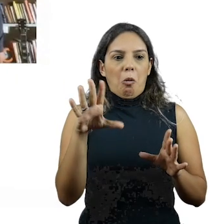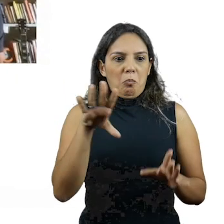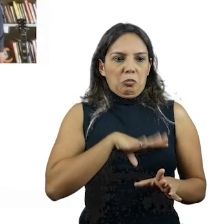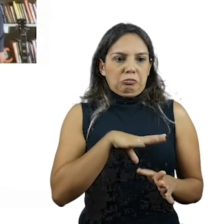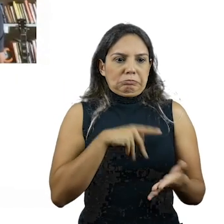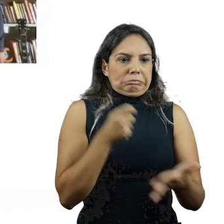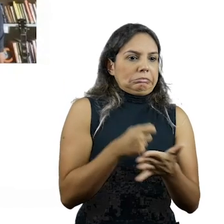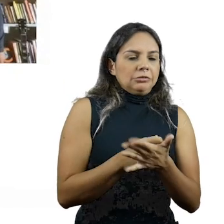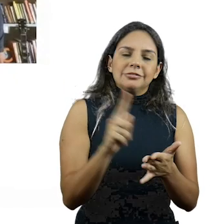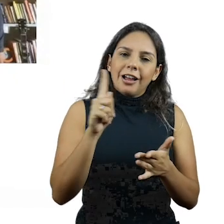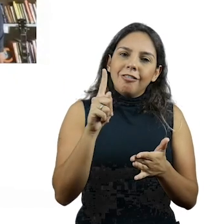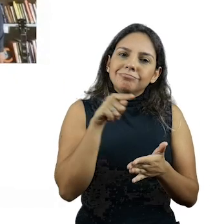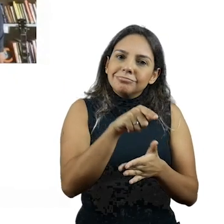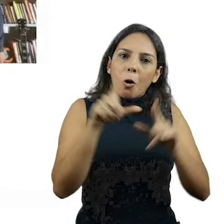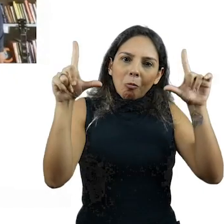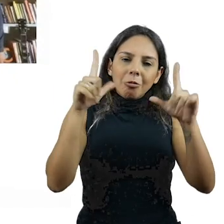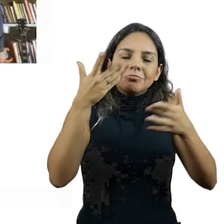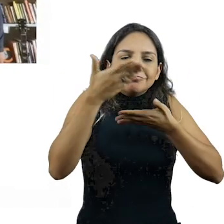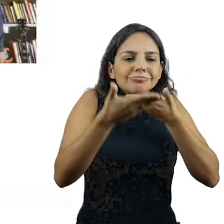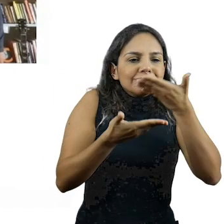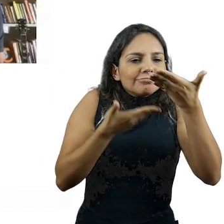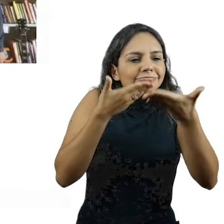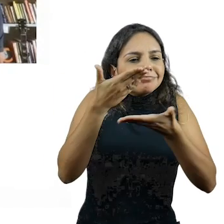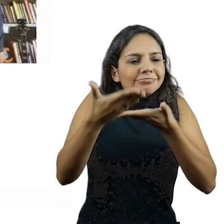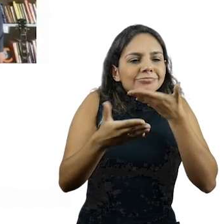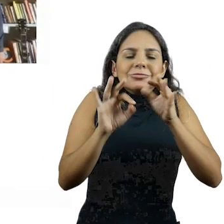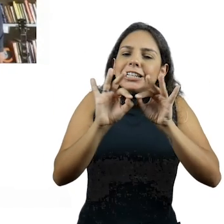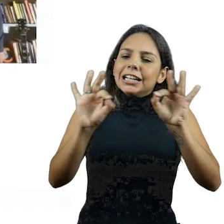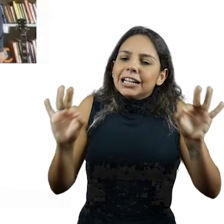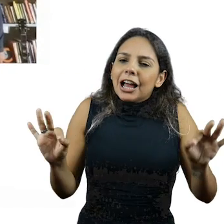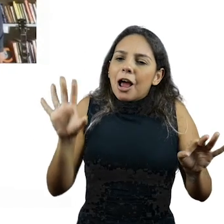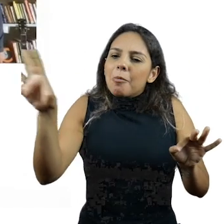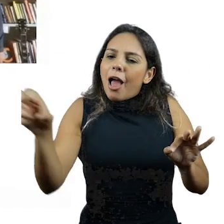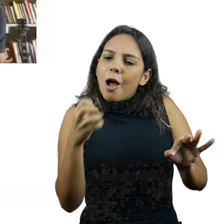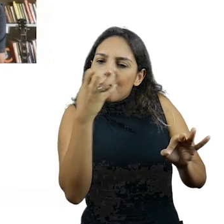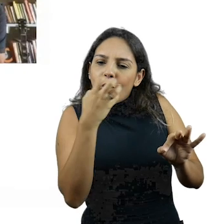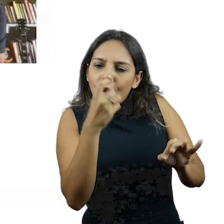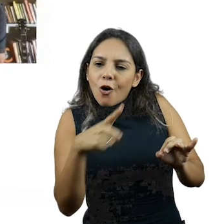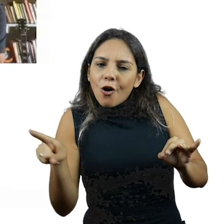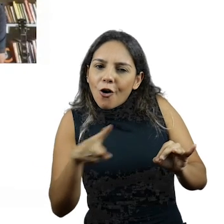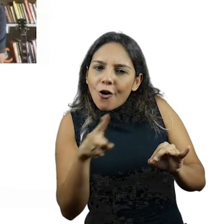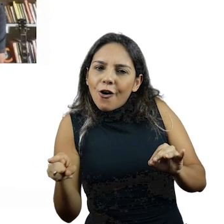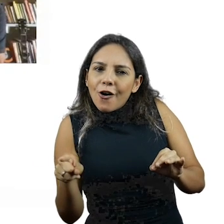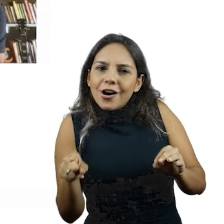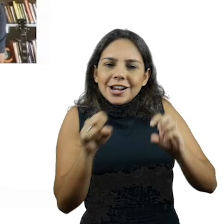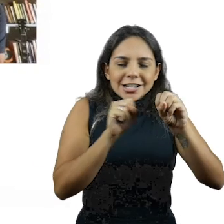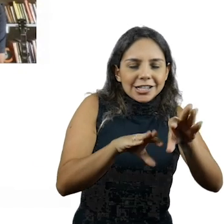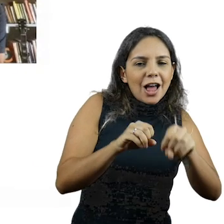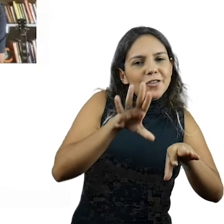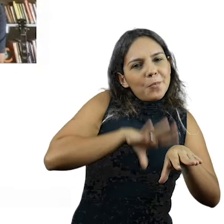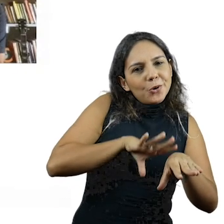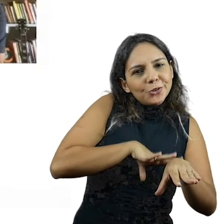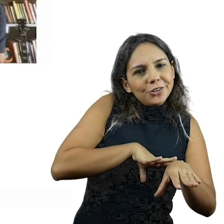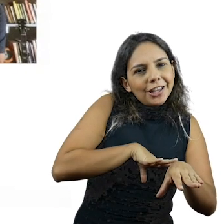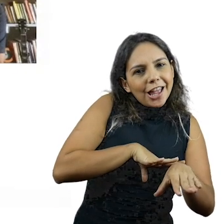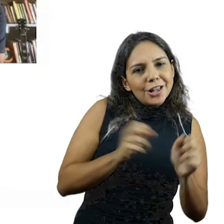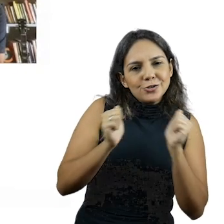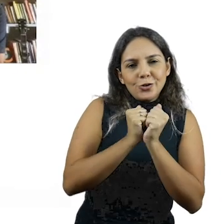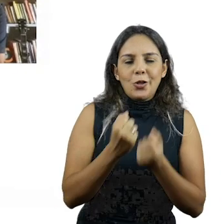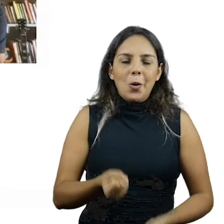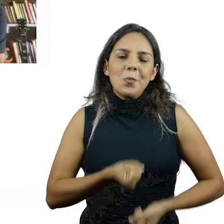espírito assim mais leve, pegava uma música aqui, via onde que ela podia ter um ponto em comum com um poema. Era bem legal,